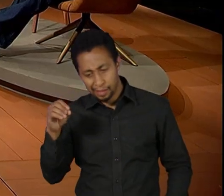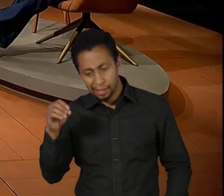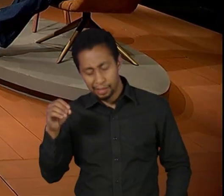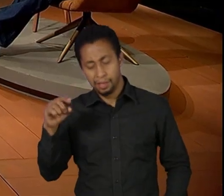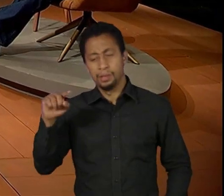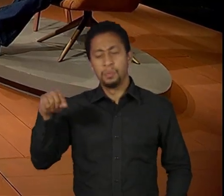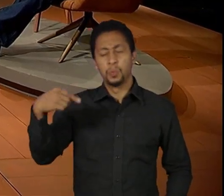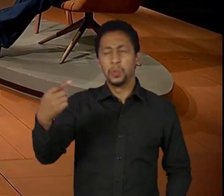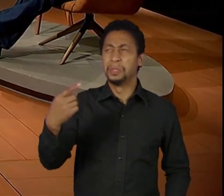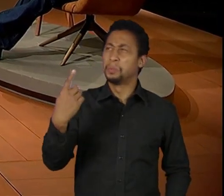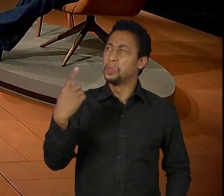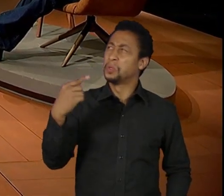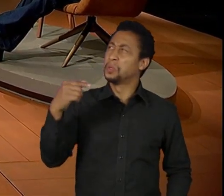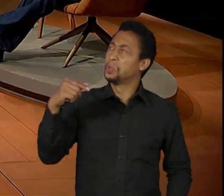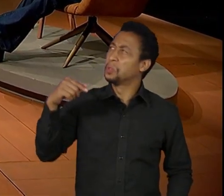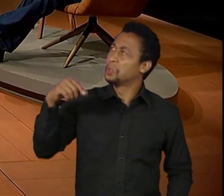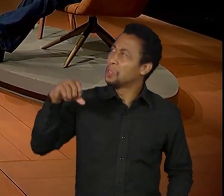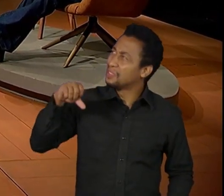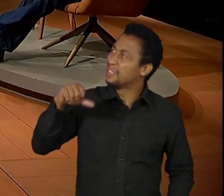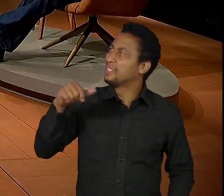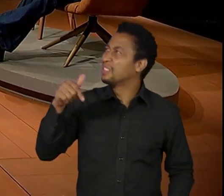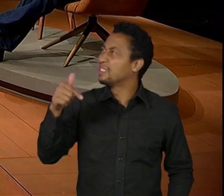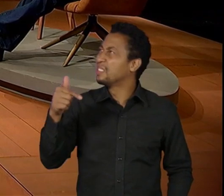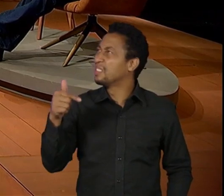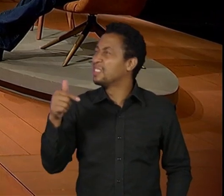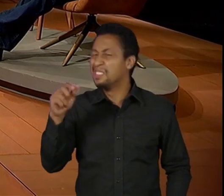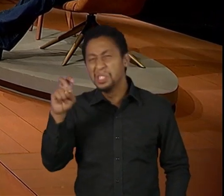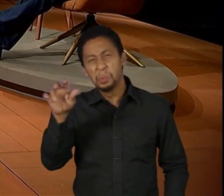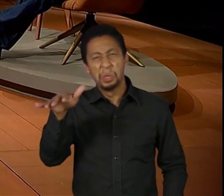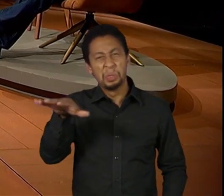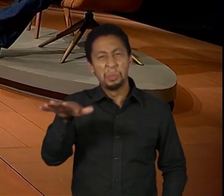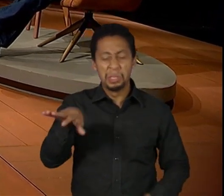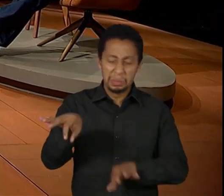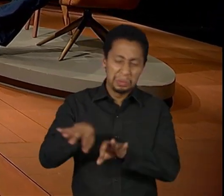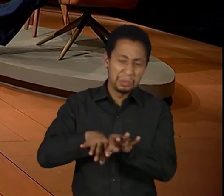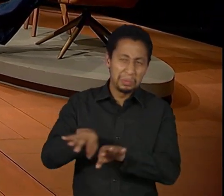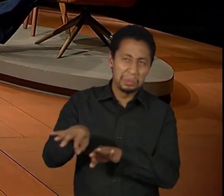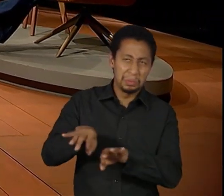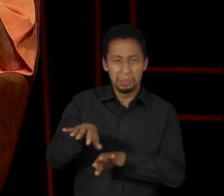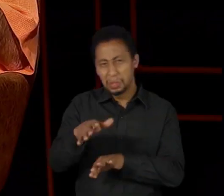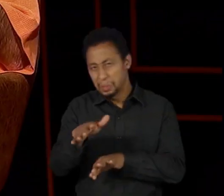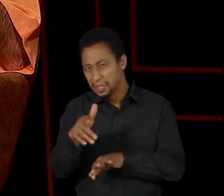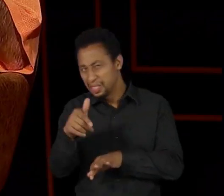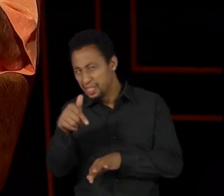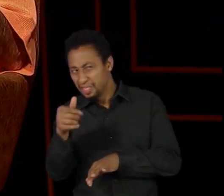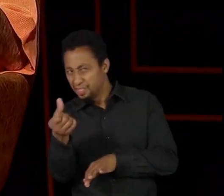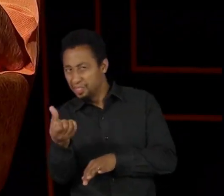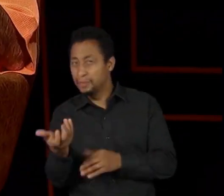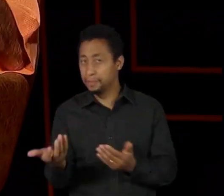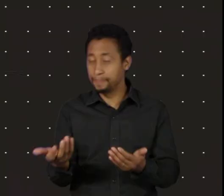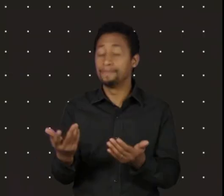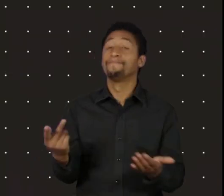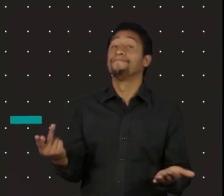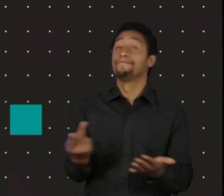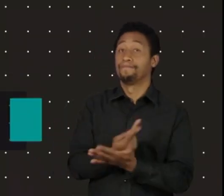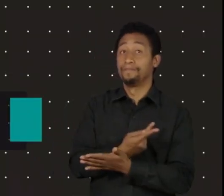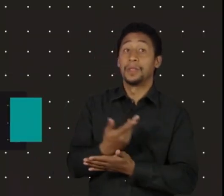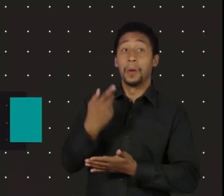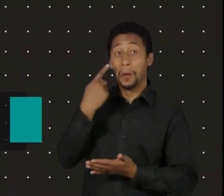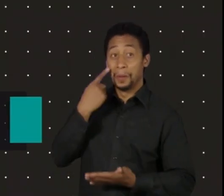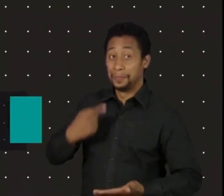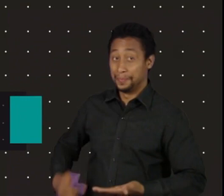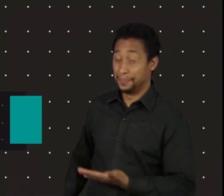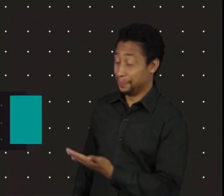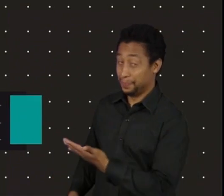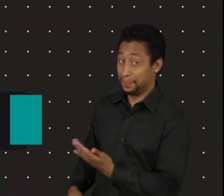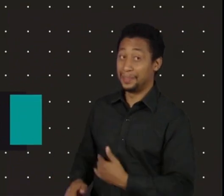acho que é 75, mais ou menos, 75, 76, sei lá, o Guarnieri me chama para